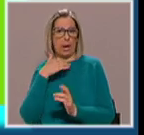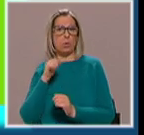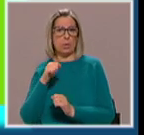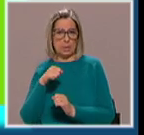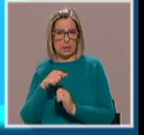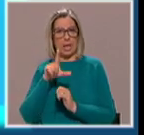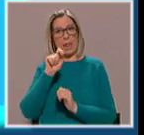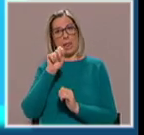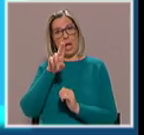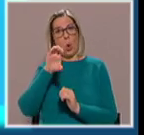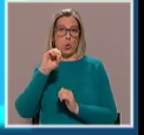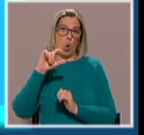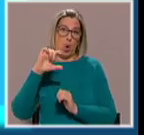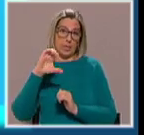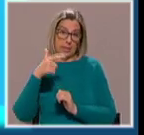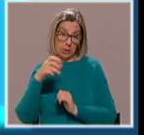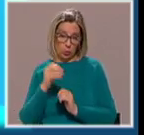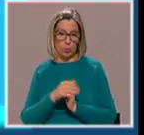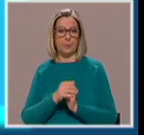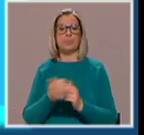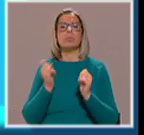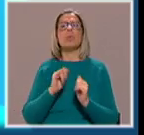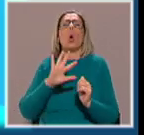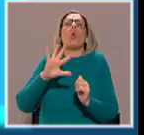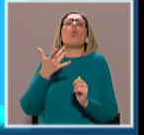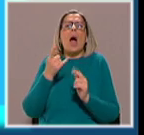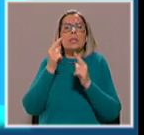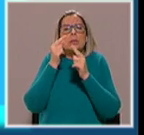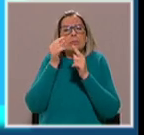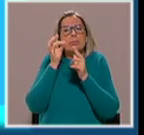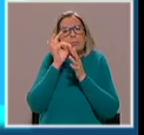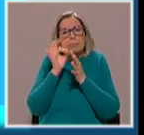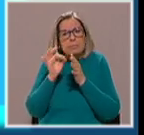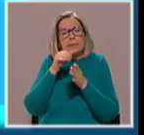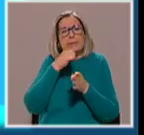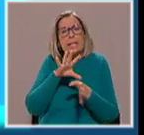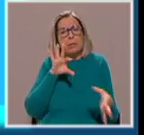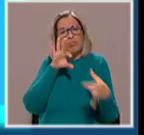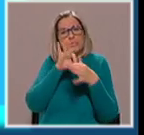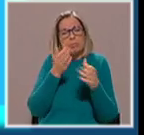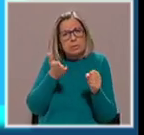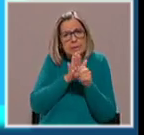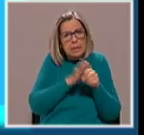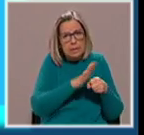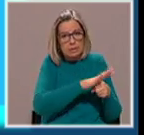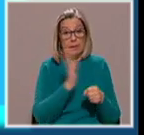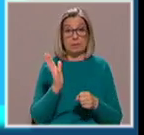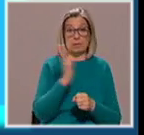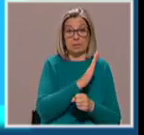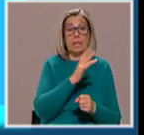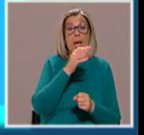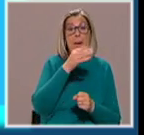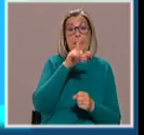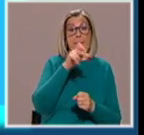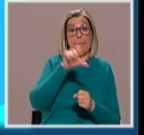o leucócito. Quais são os elementos do sangue que participam na coagulação? Do lado esquerdo temos algumas plaquetas, do